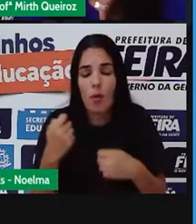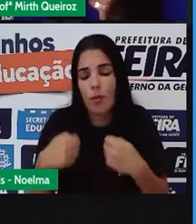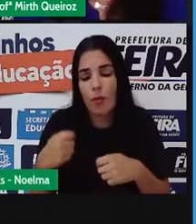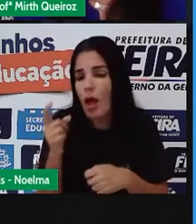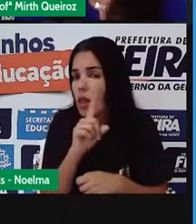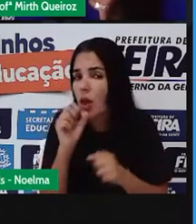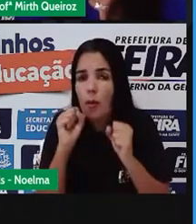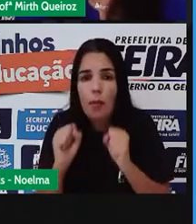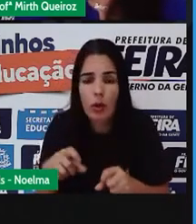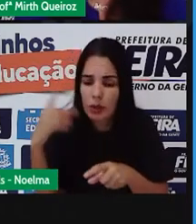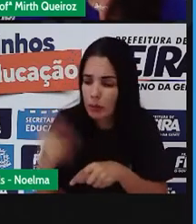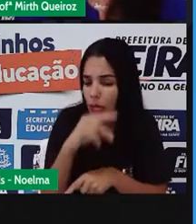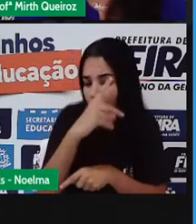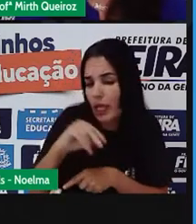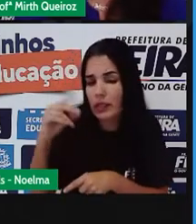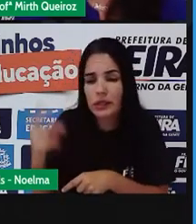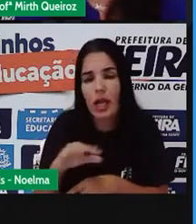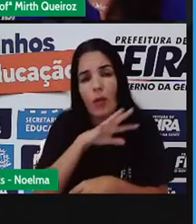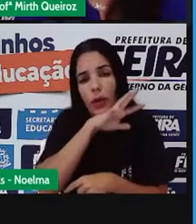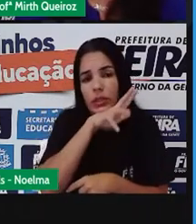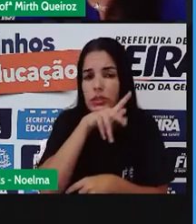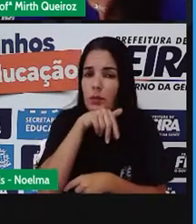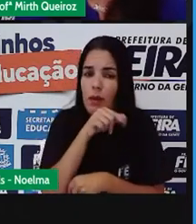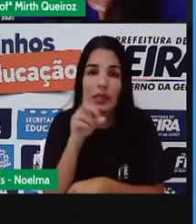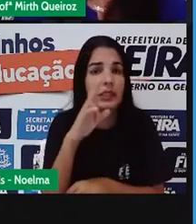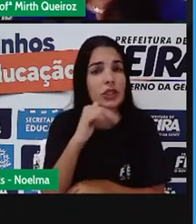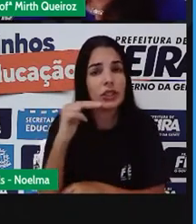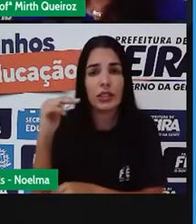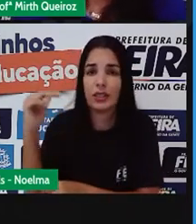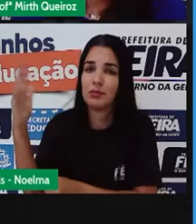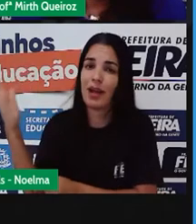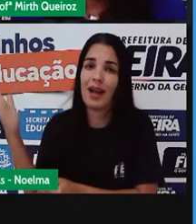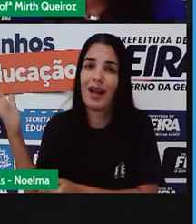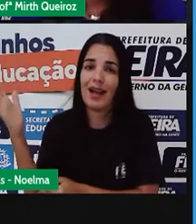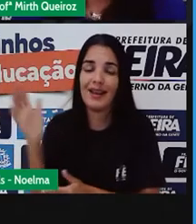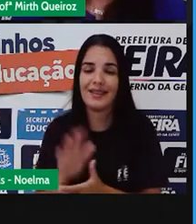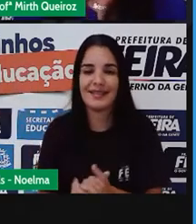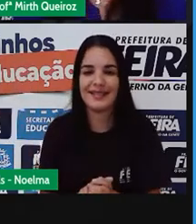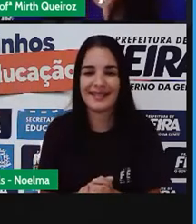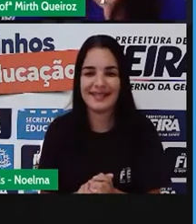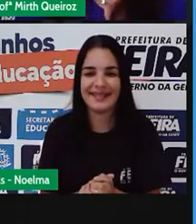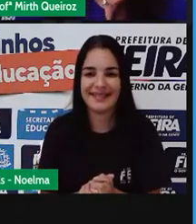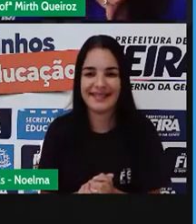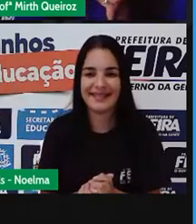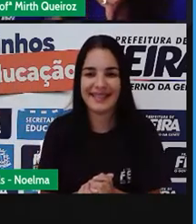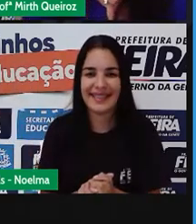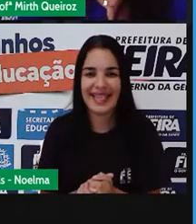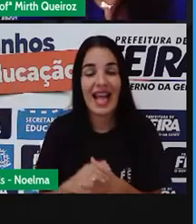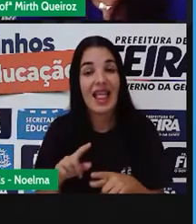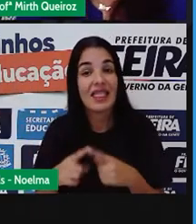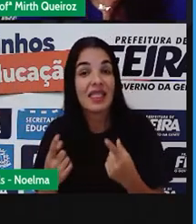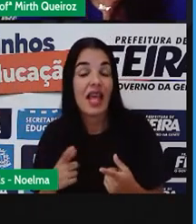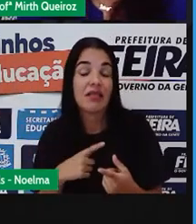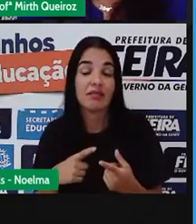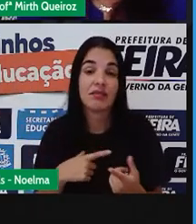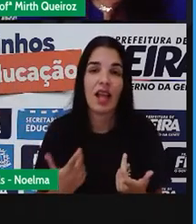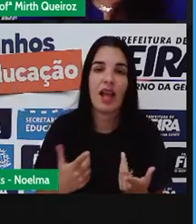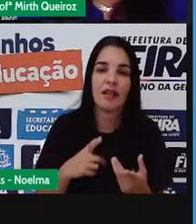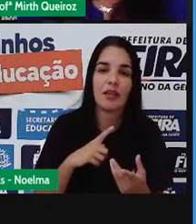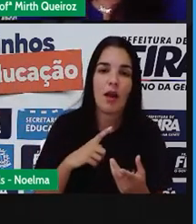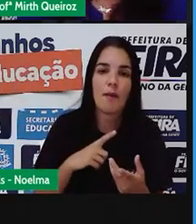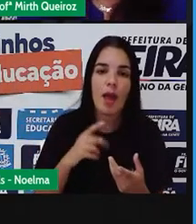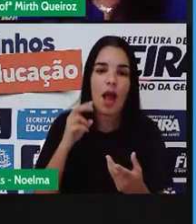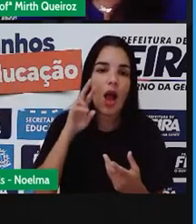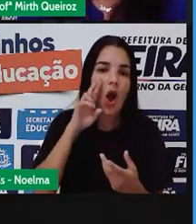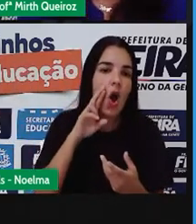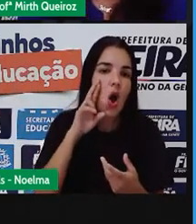go. Não devemos maltratar os animais, jamais. Temos o cravo e a